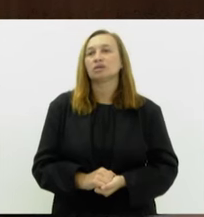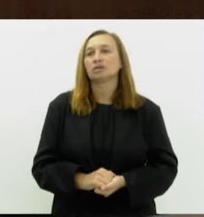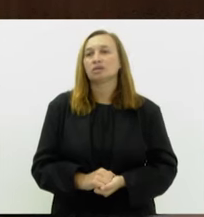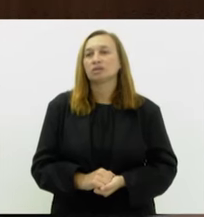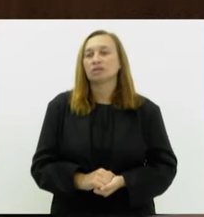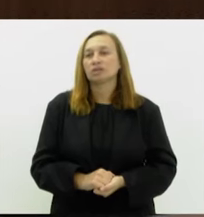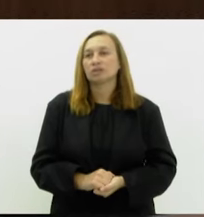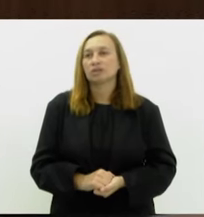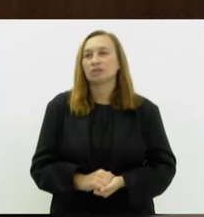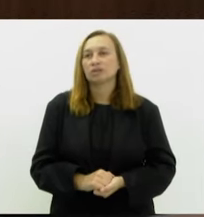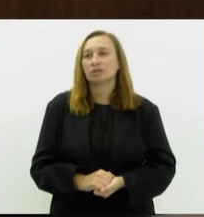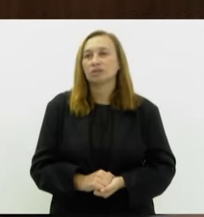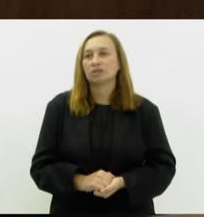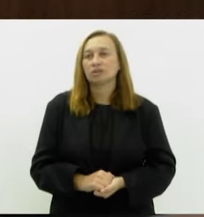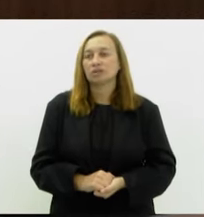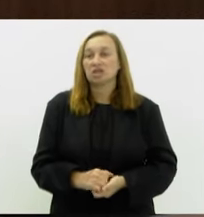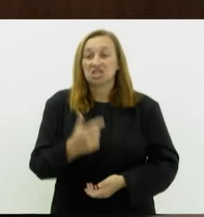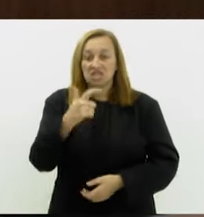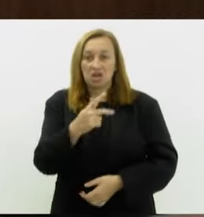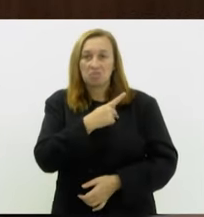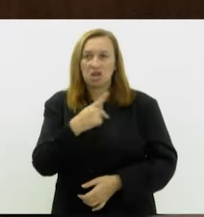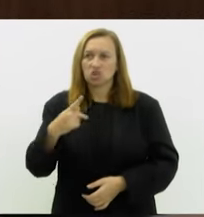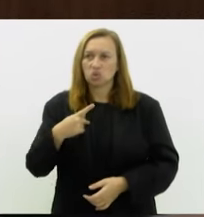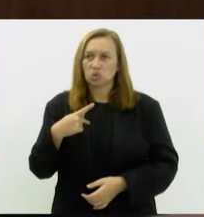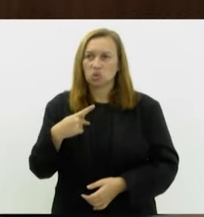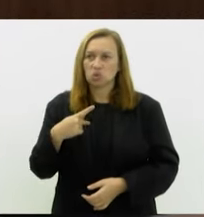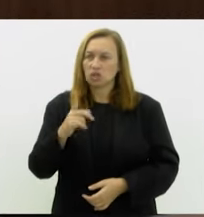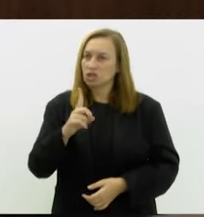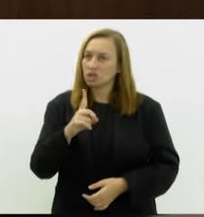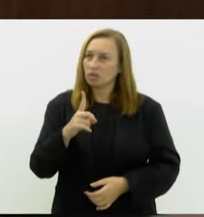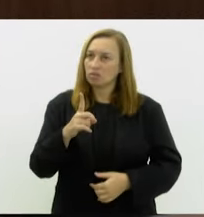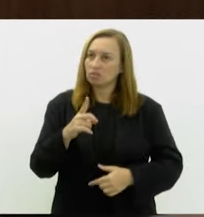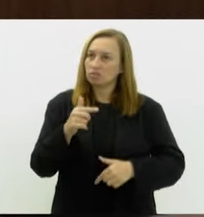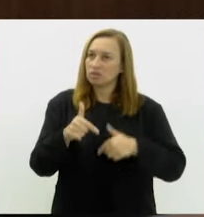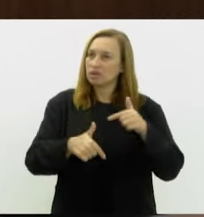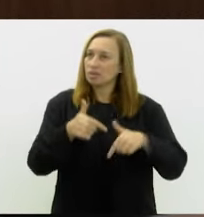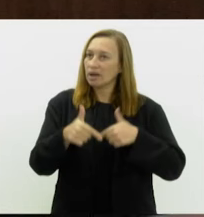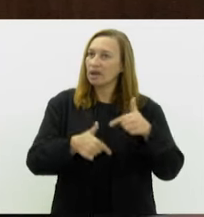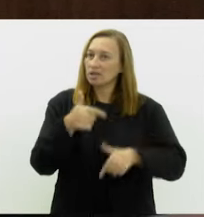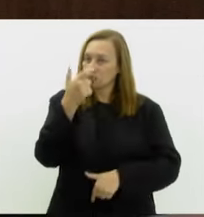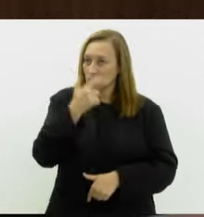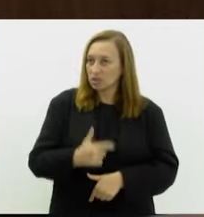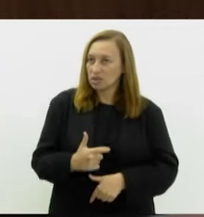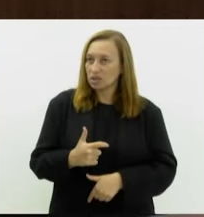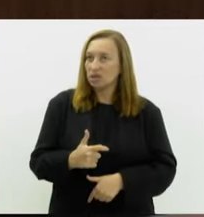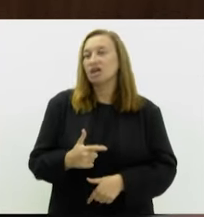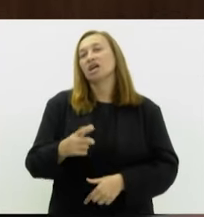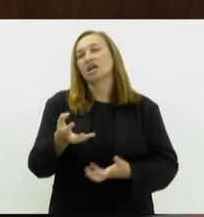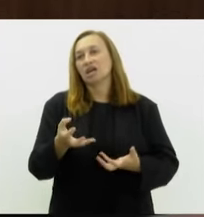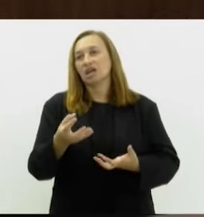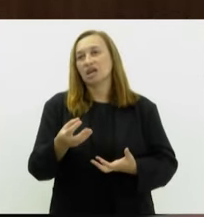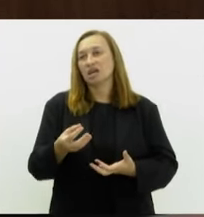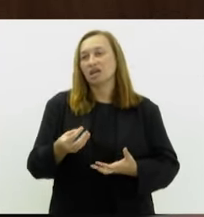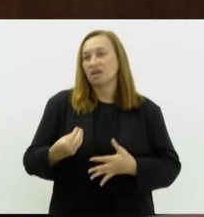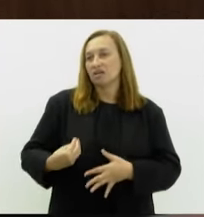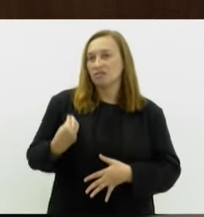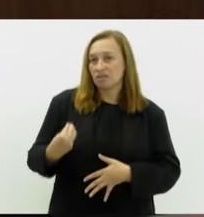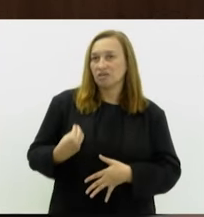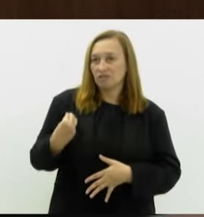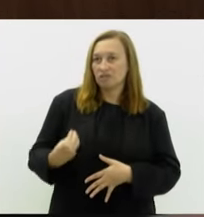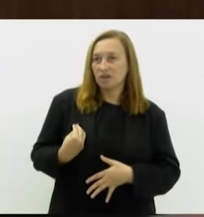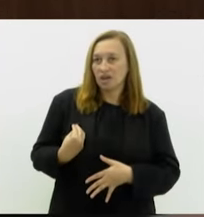adianta ser pastor e não ser trabalhador. Querer viver de um título ou se